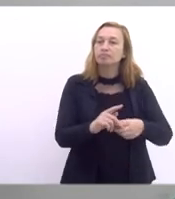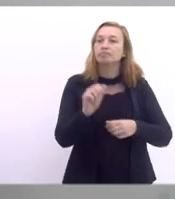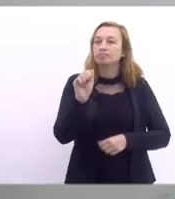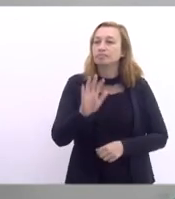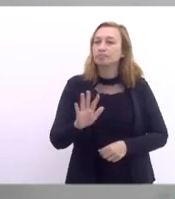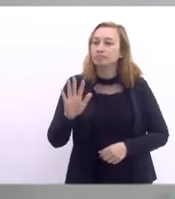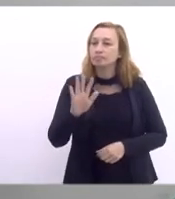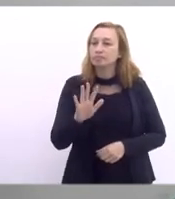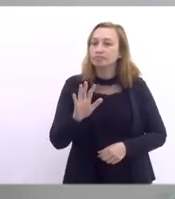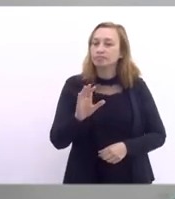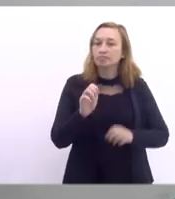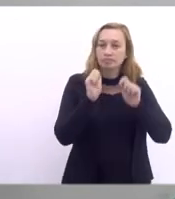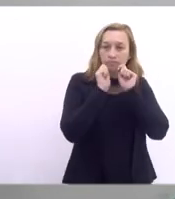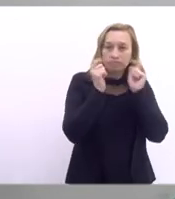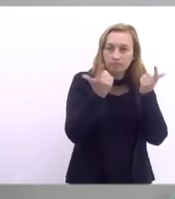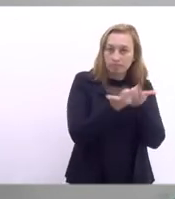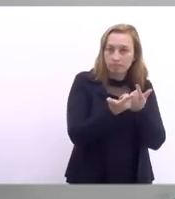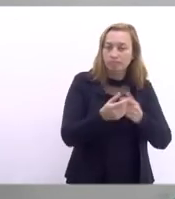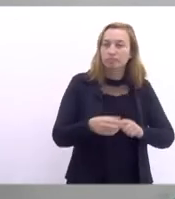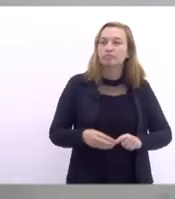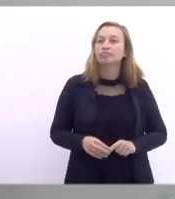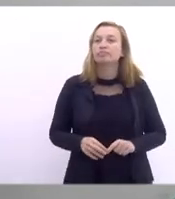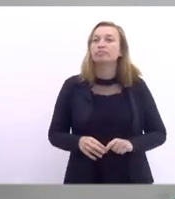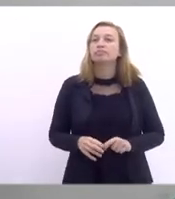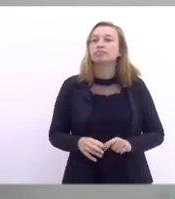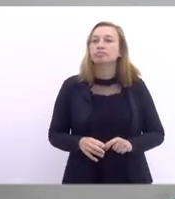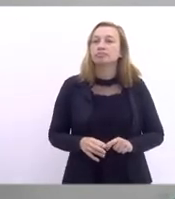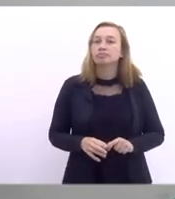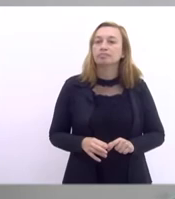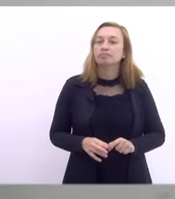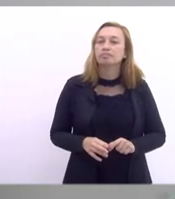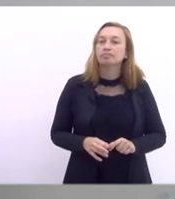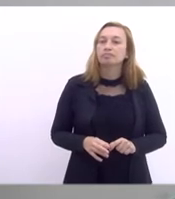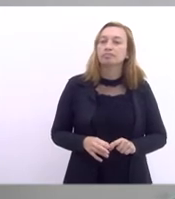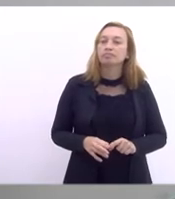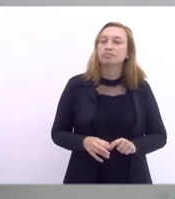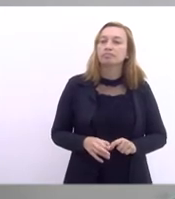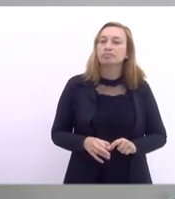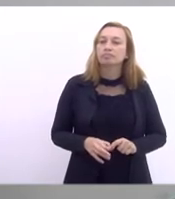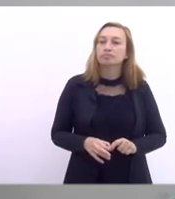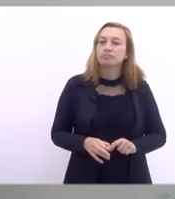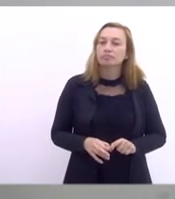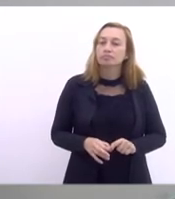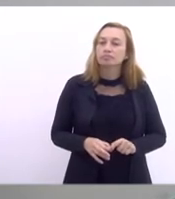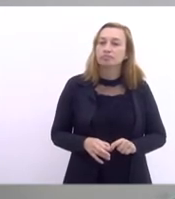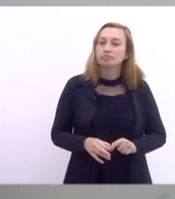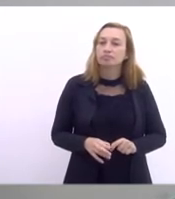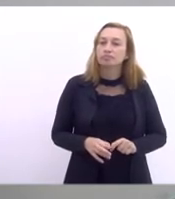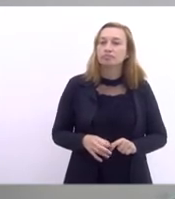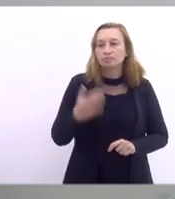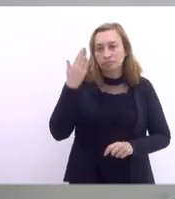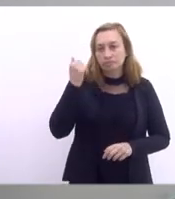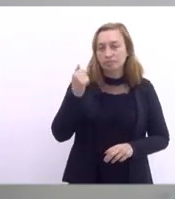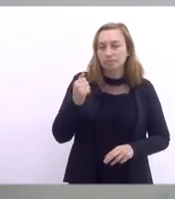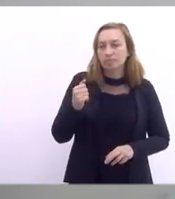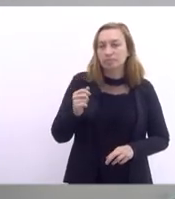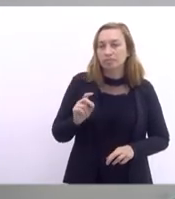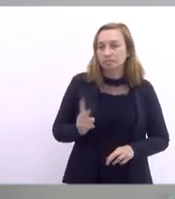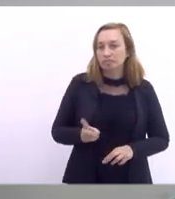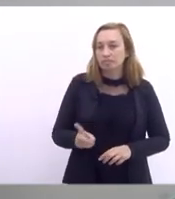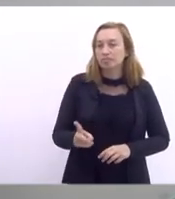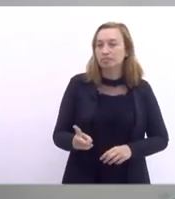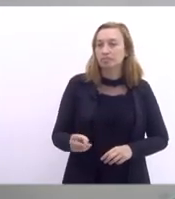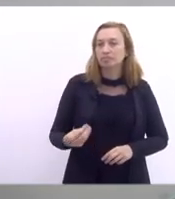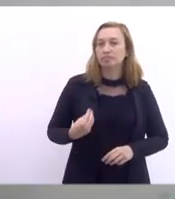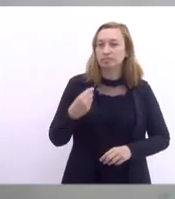geral da alerj é formalmente apesar de procurador está aqui da de